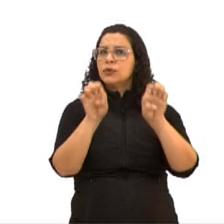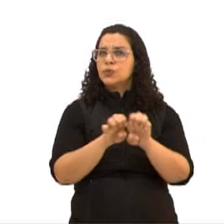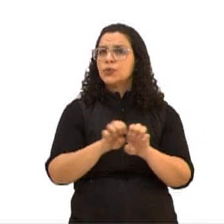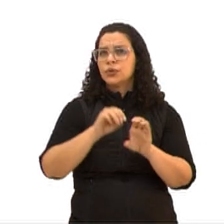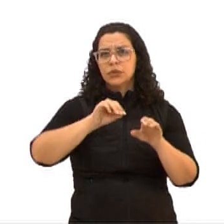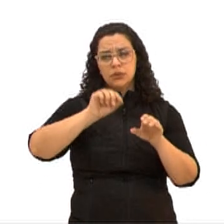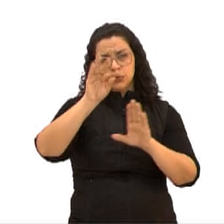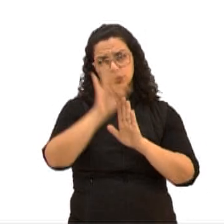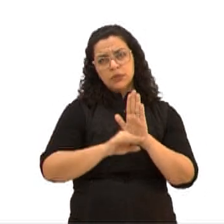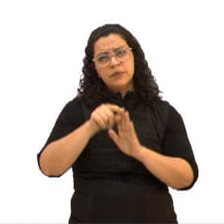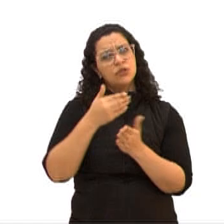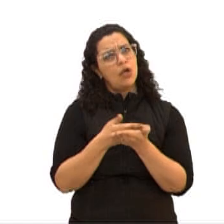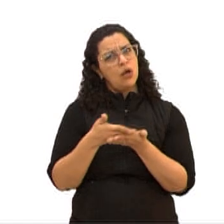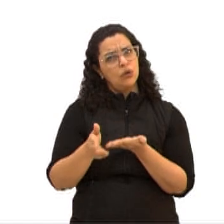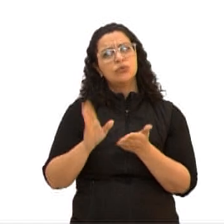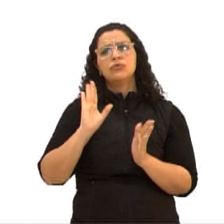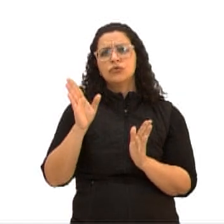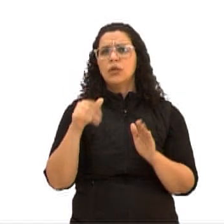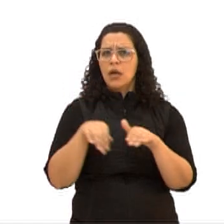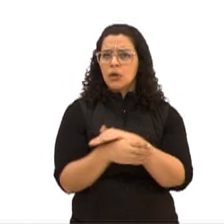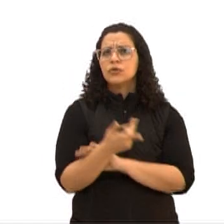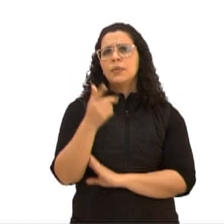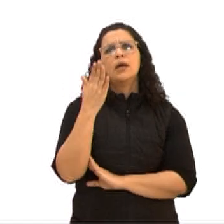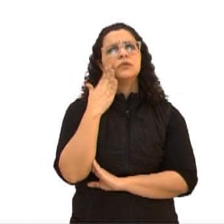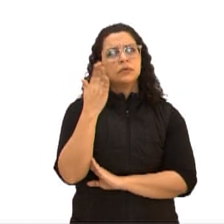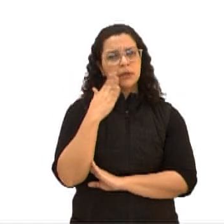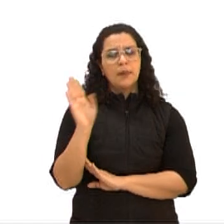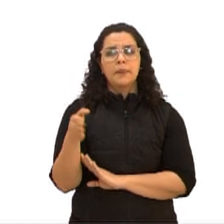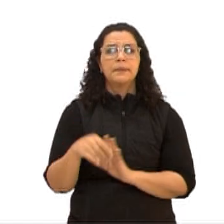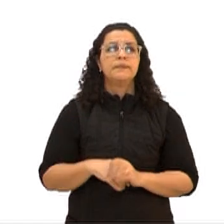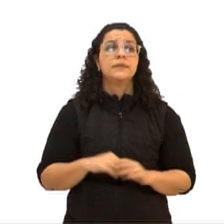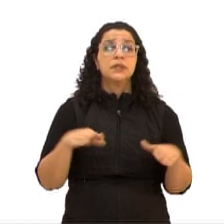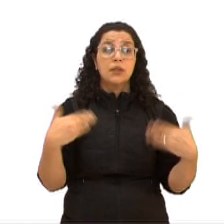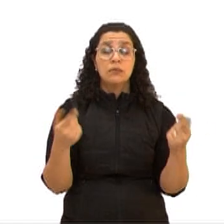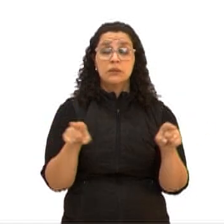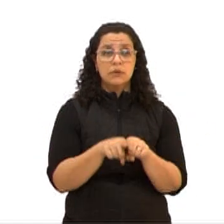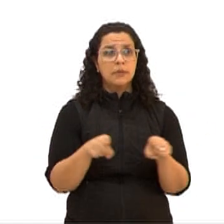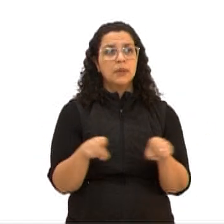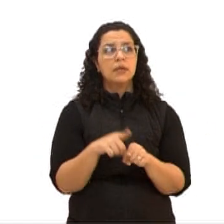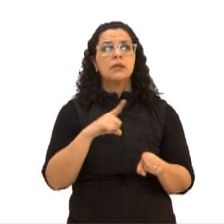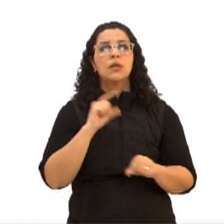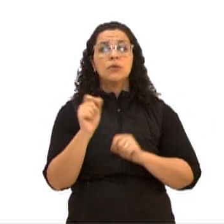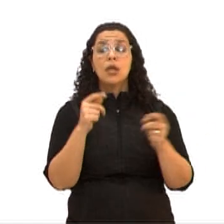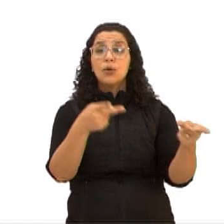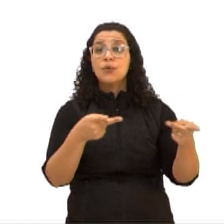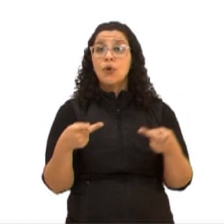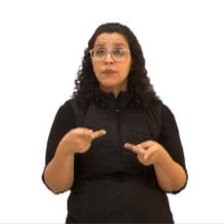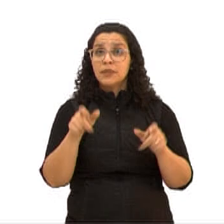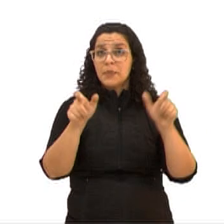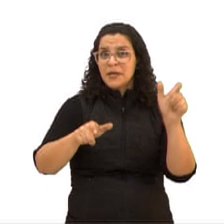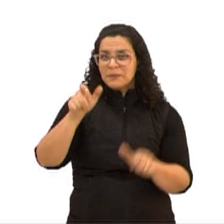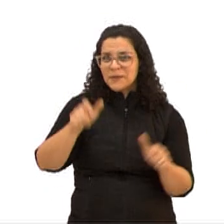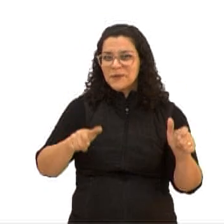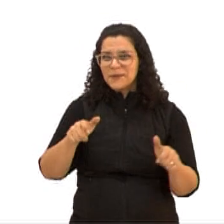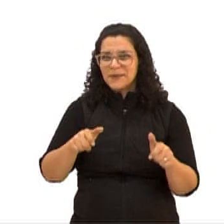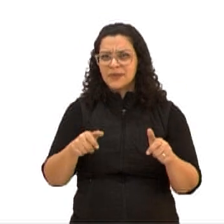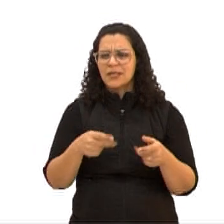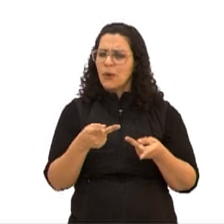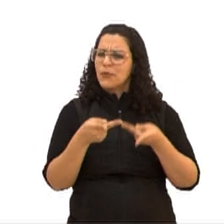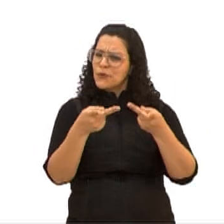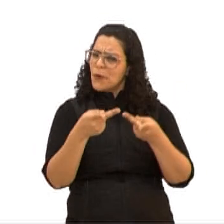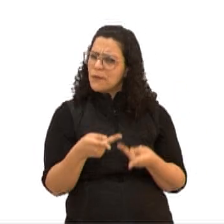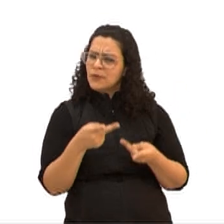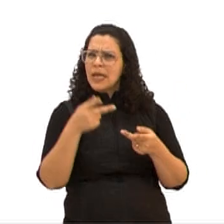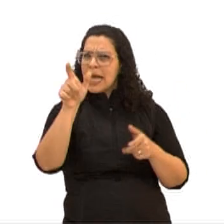super acostumados, Introdução, desenvolvimento e conclusão. Também ela é um convite ao